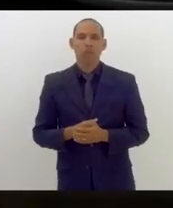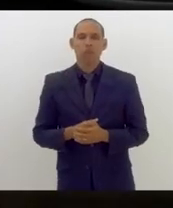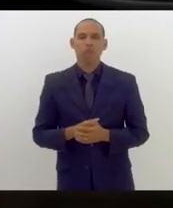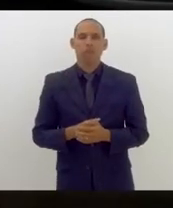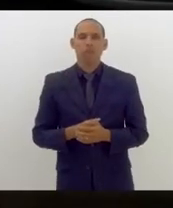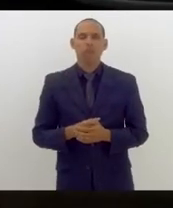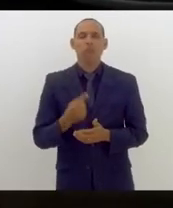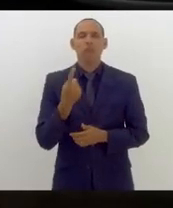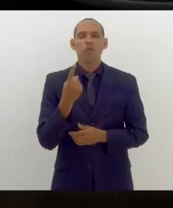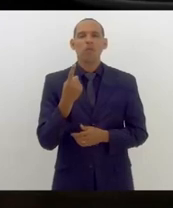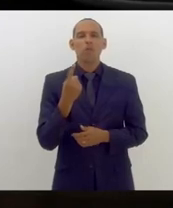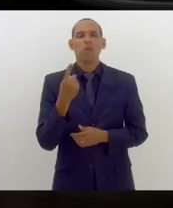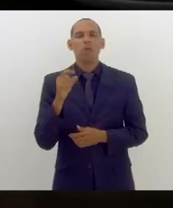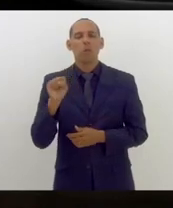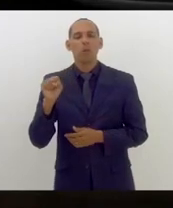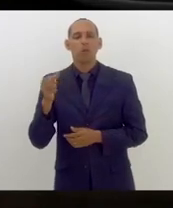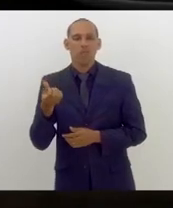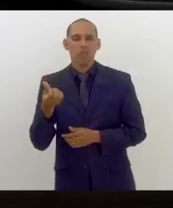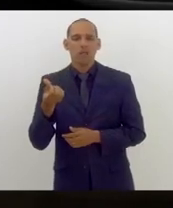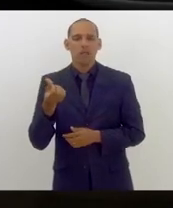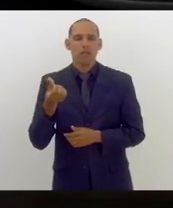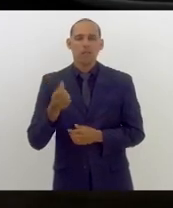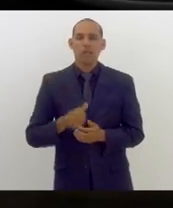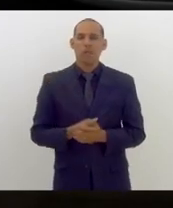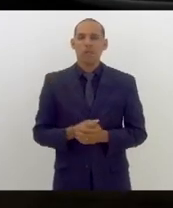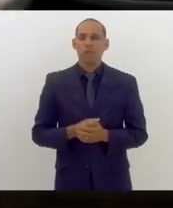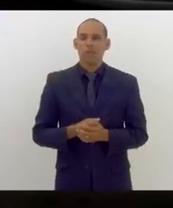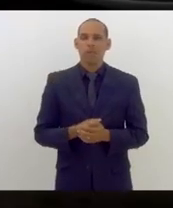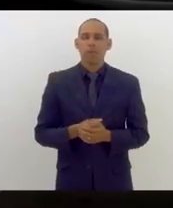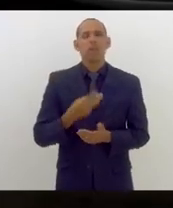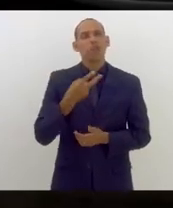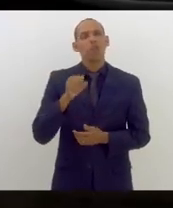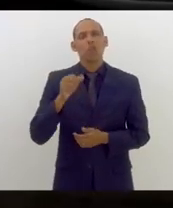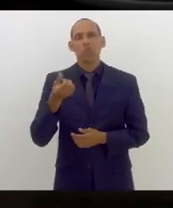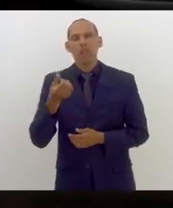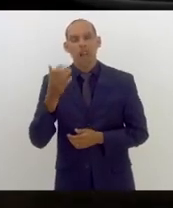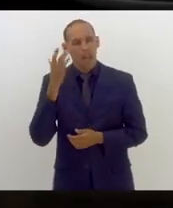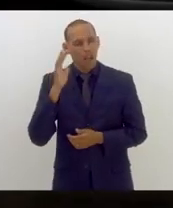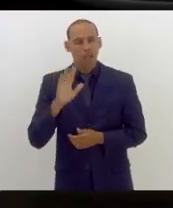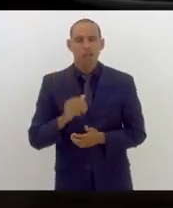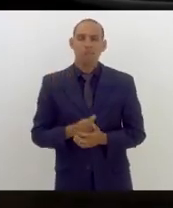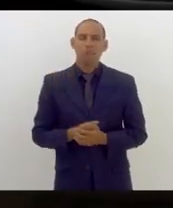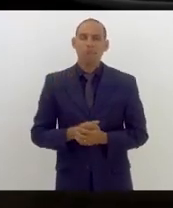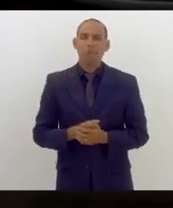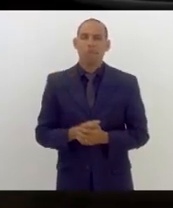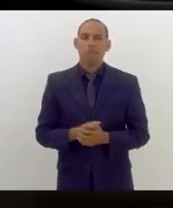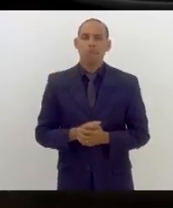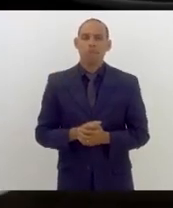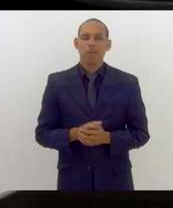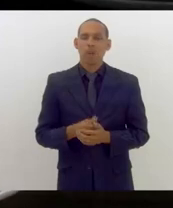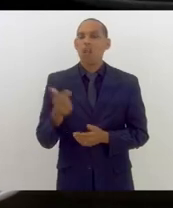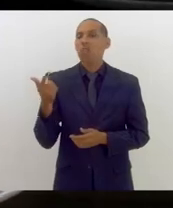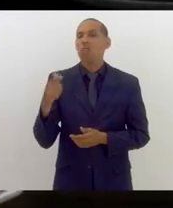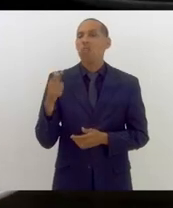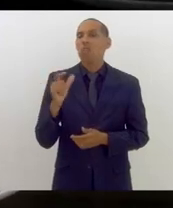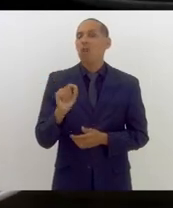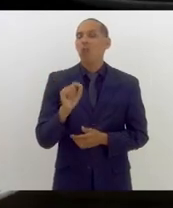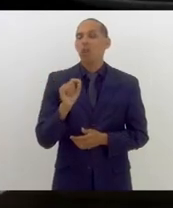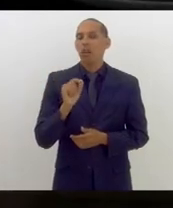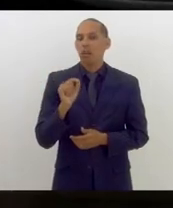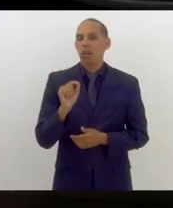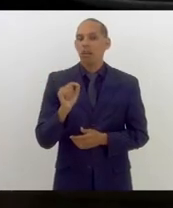1/86 tá 286 eu acho tá que que não existia como não